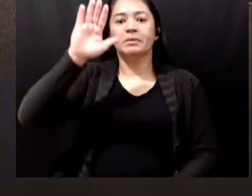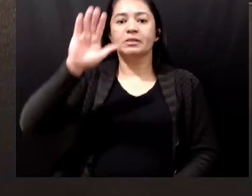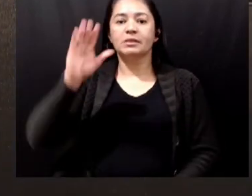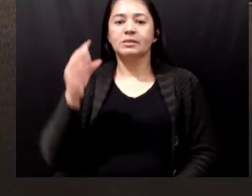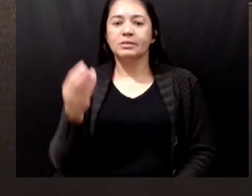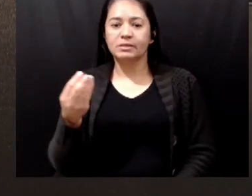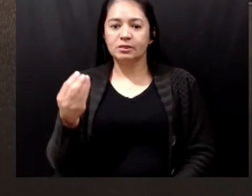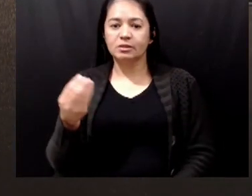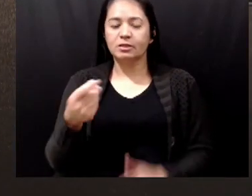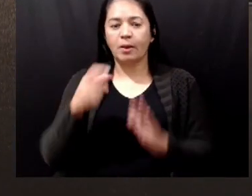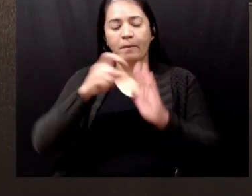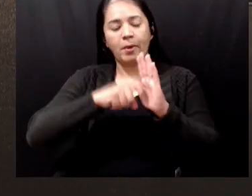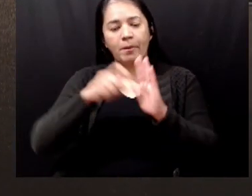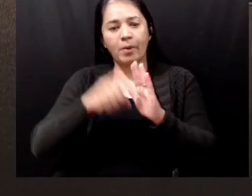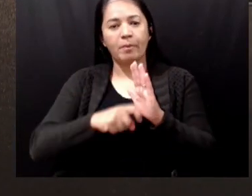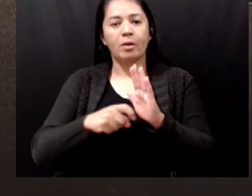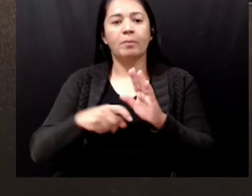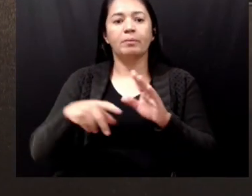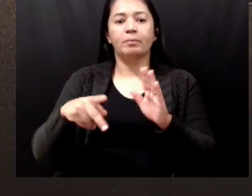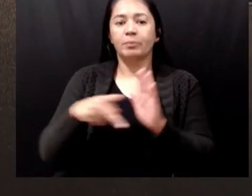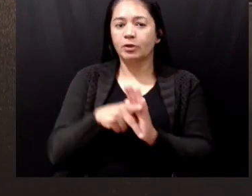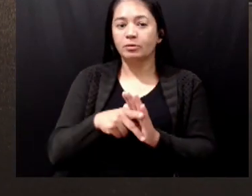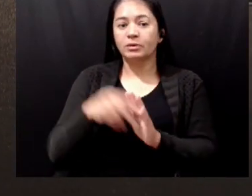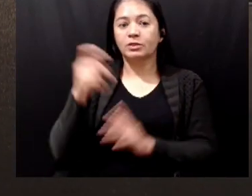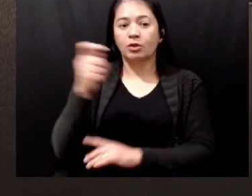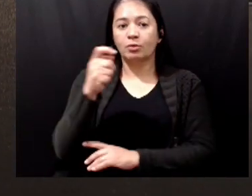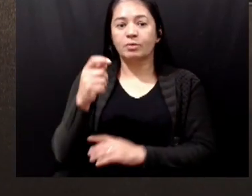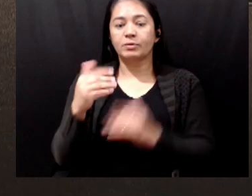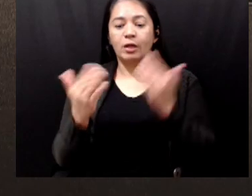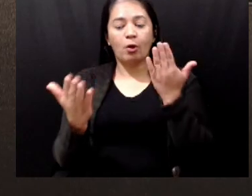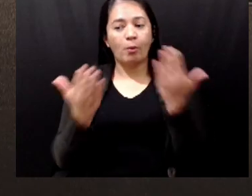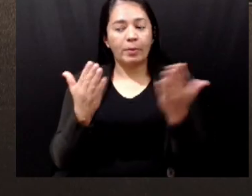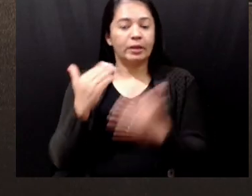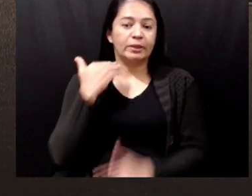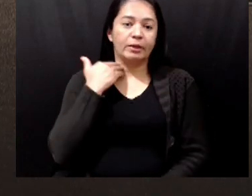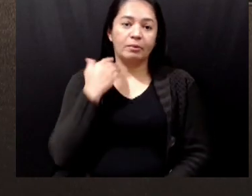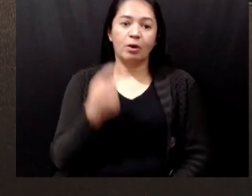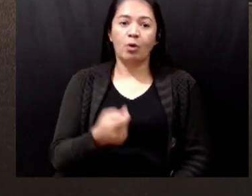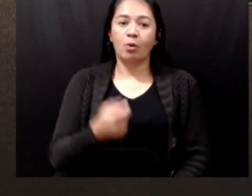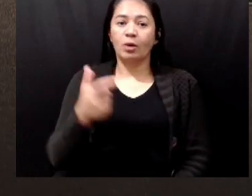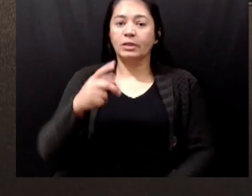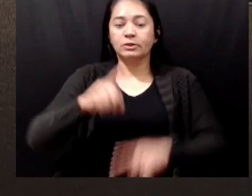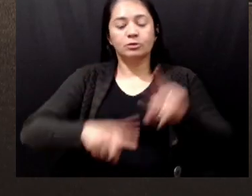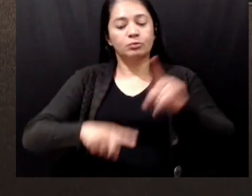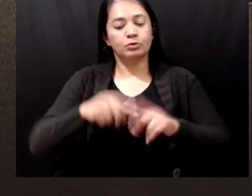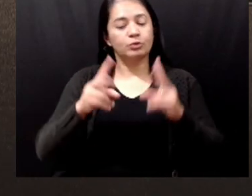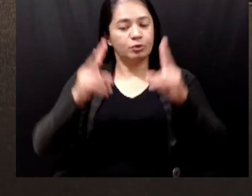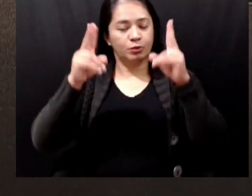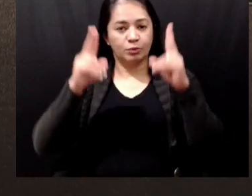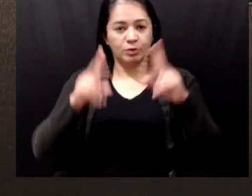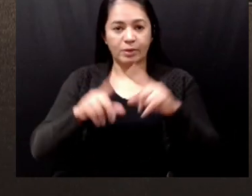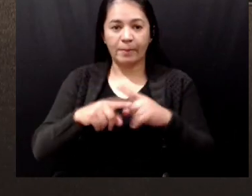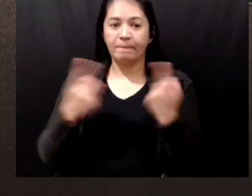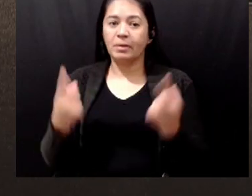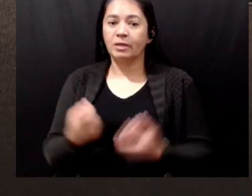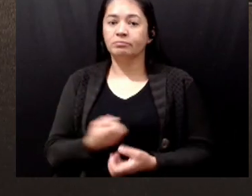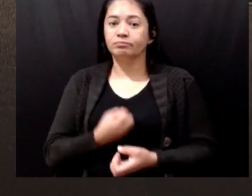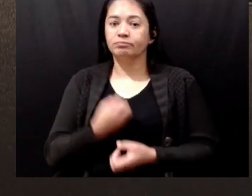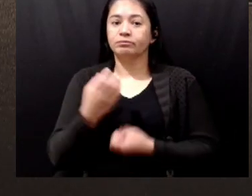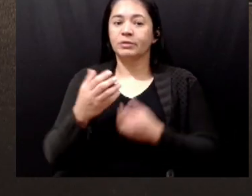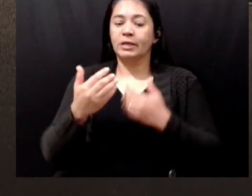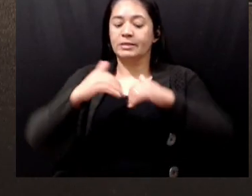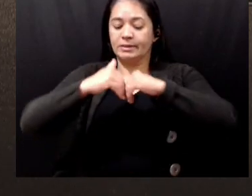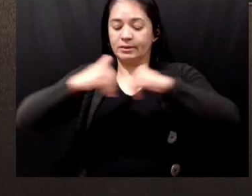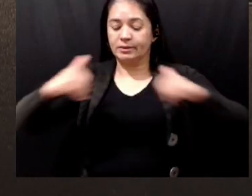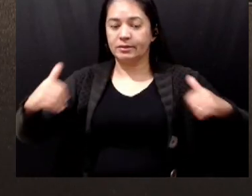alíquotas para as cooperativas, porque elas estão equiparadas a bancos, elas têm praticamente os mesmos produtos, mas ainda os fundos garantidores são separados. Esse fundo garantidor de crédito, ele